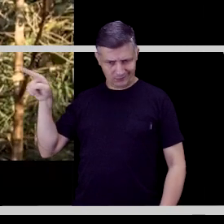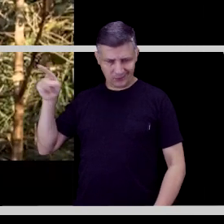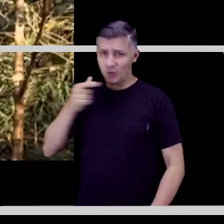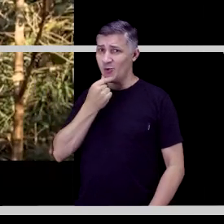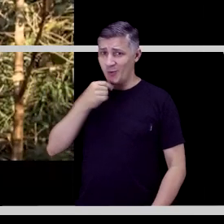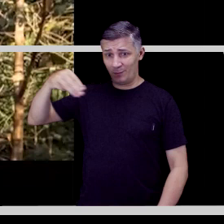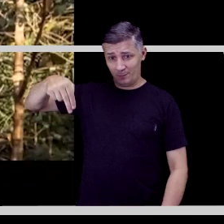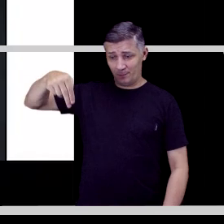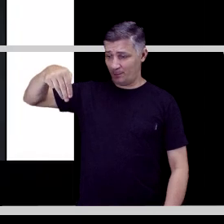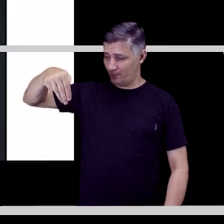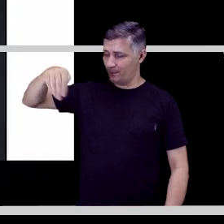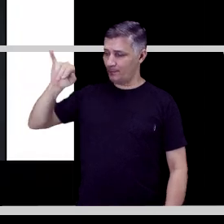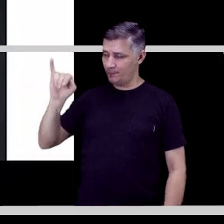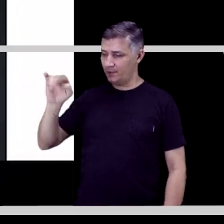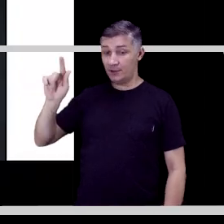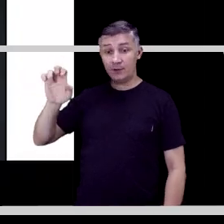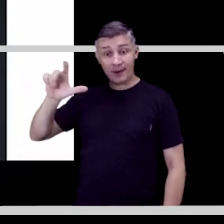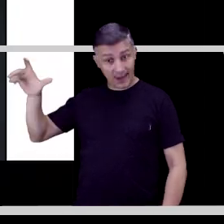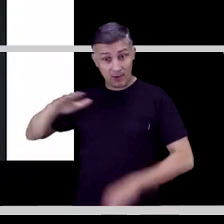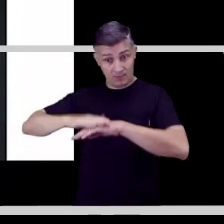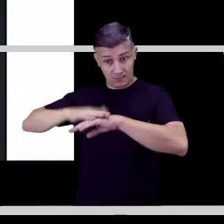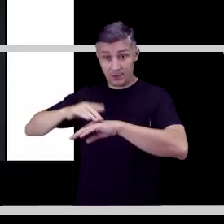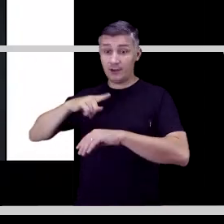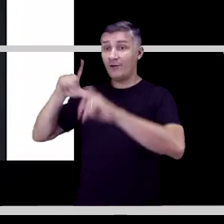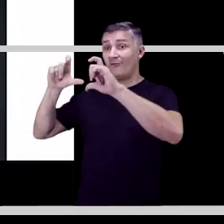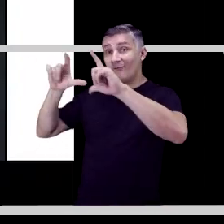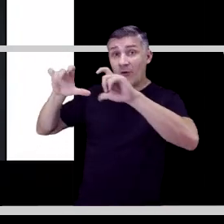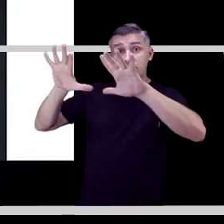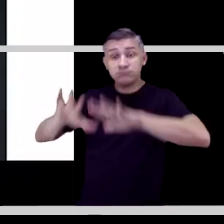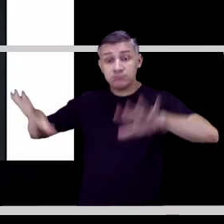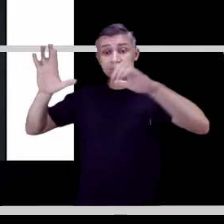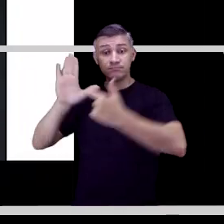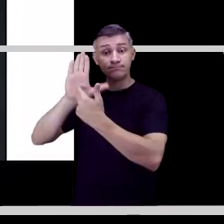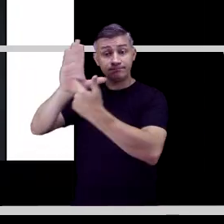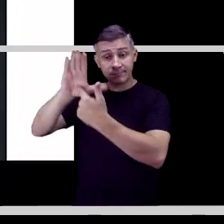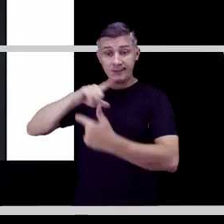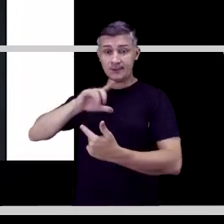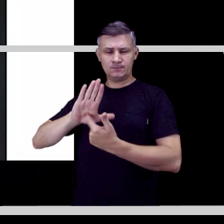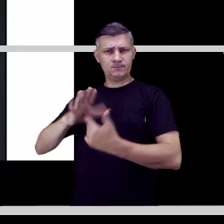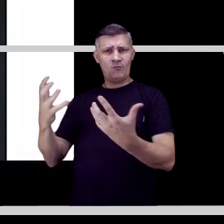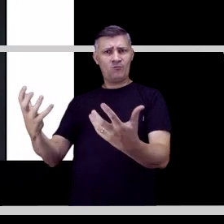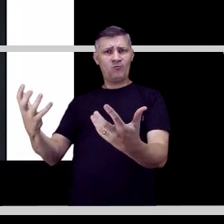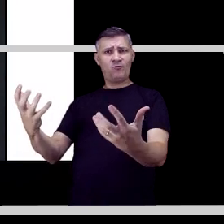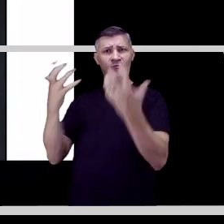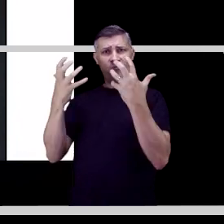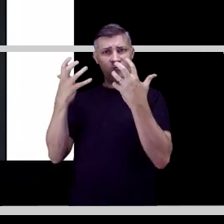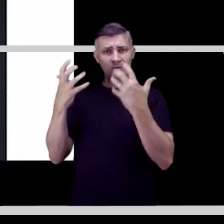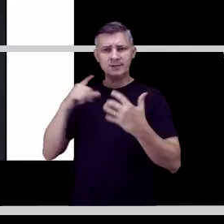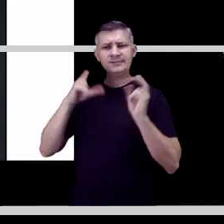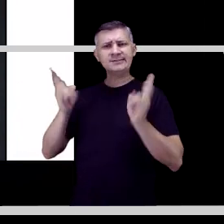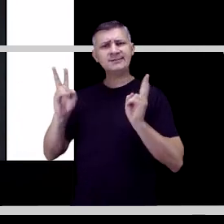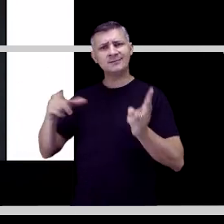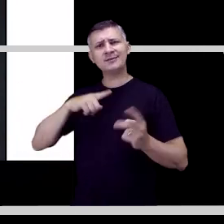Branco, uma galeria feita por esse artista contemporâneo, Miguel, que tem um trabalho muito bonito e muito singular, em